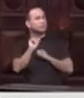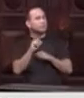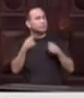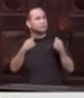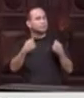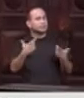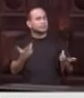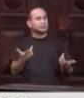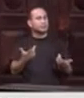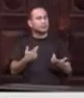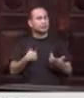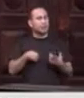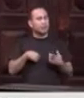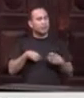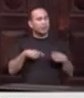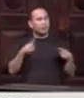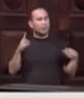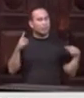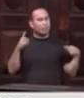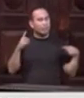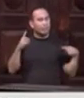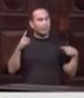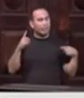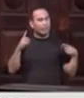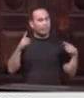ser rebatidos.